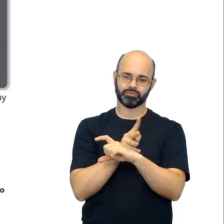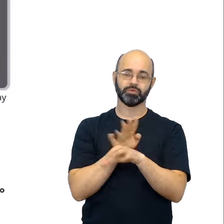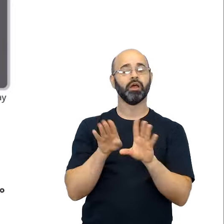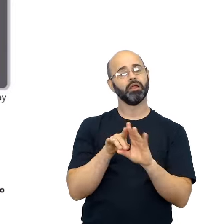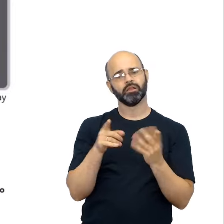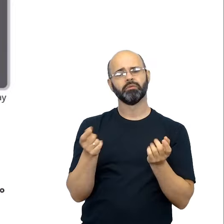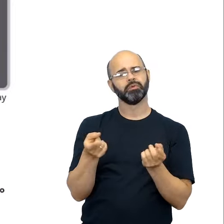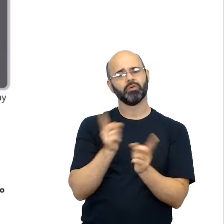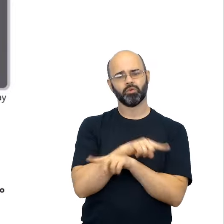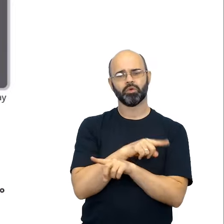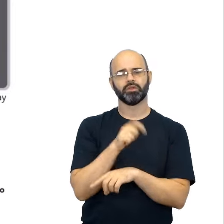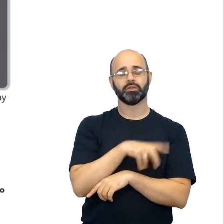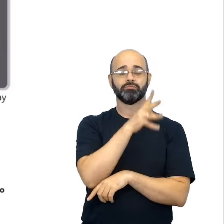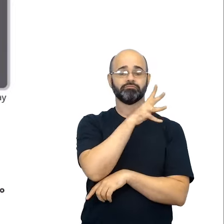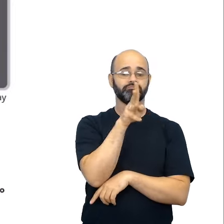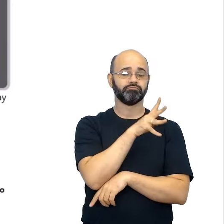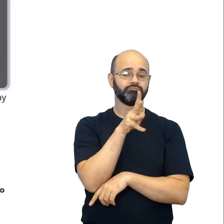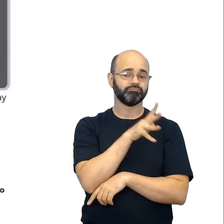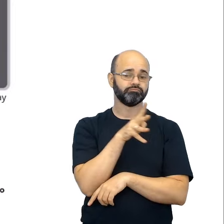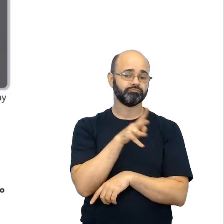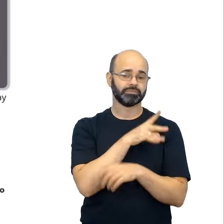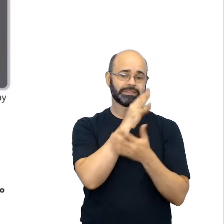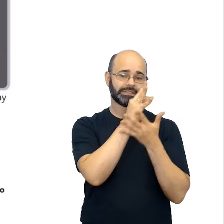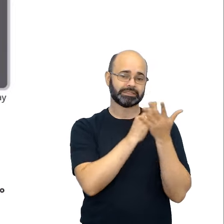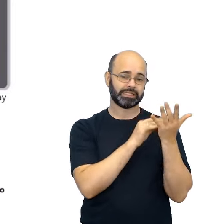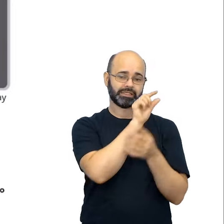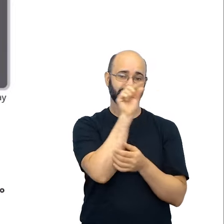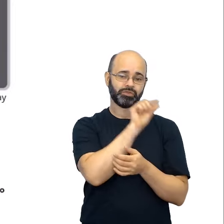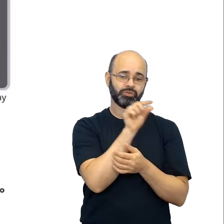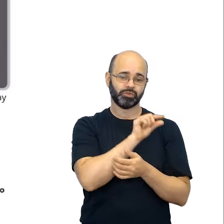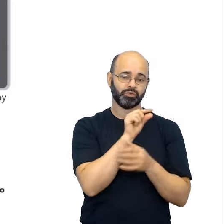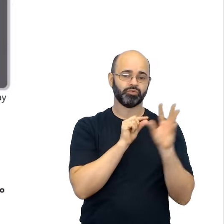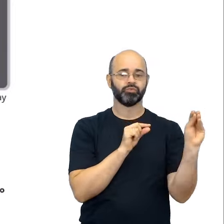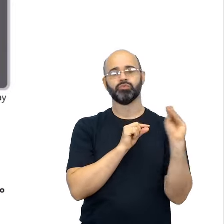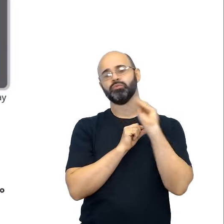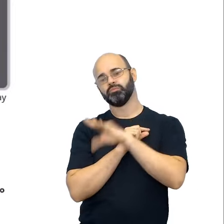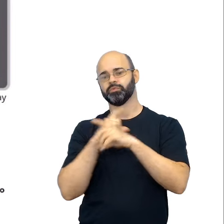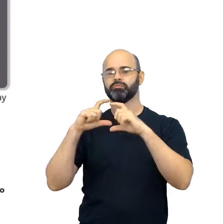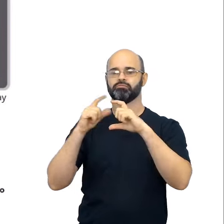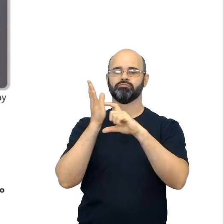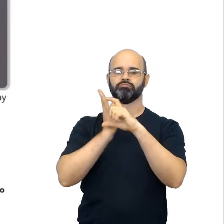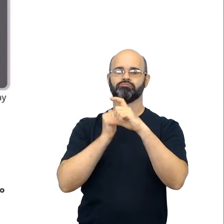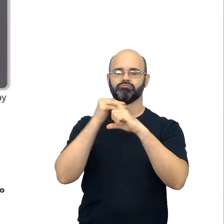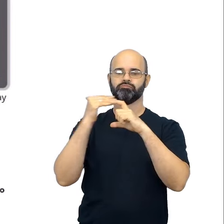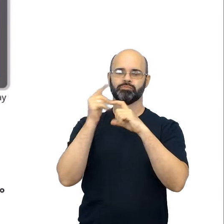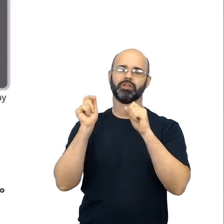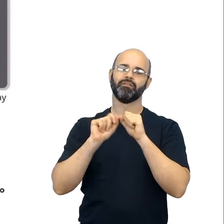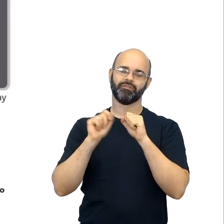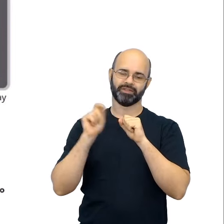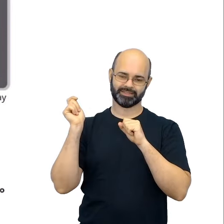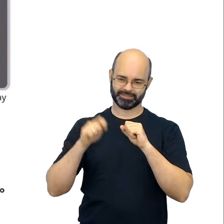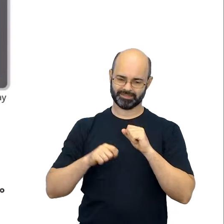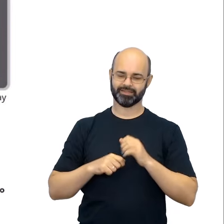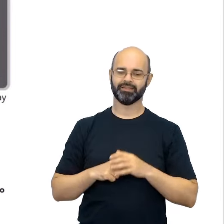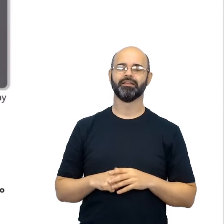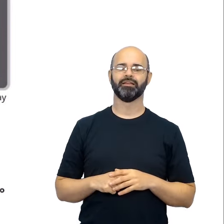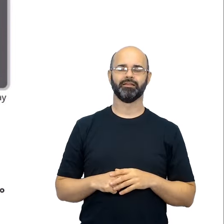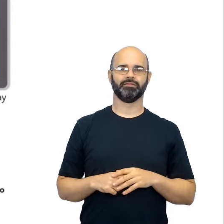também desenvolver um texto, né? Então, veja a possibilidade dessa questão de que os estudantes podem,